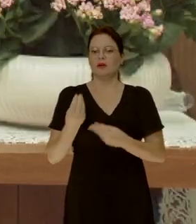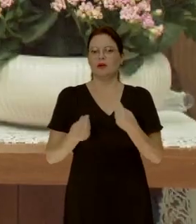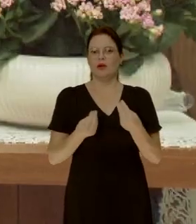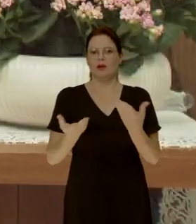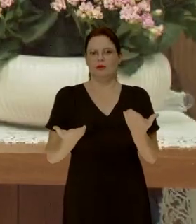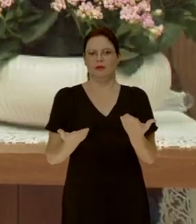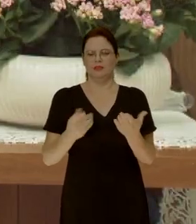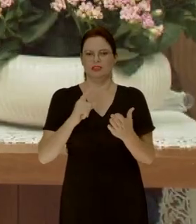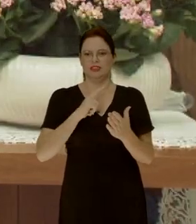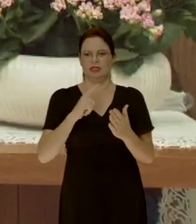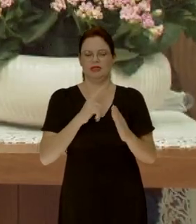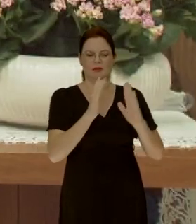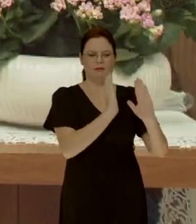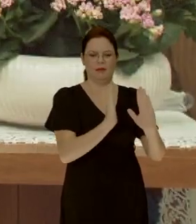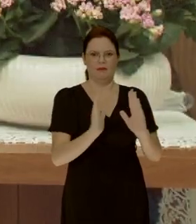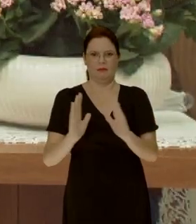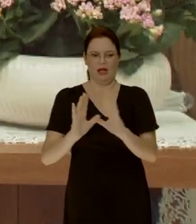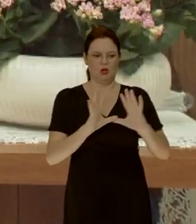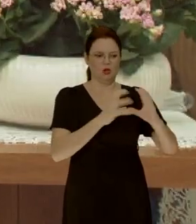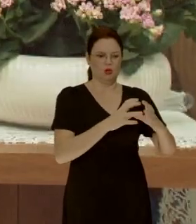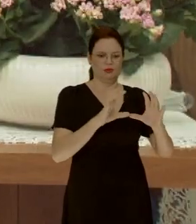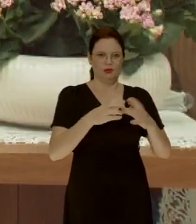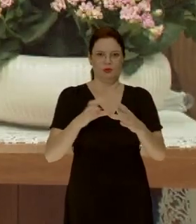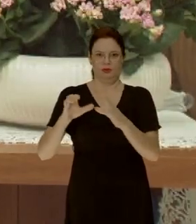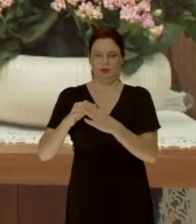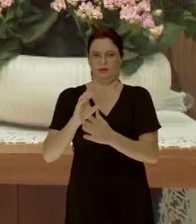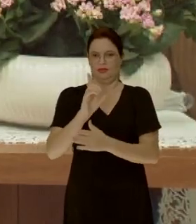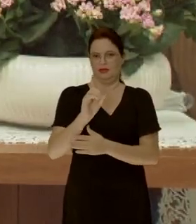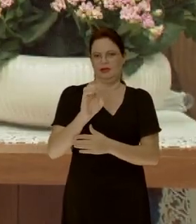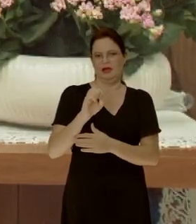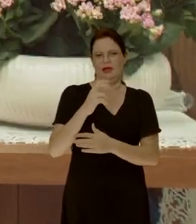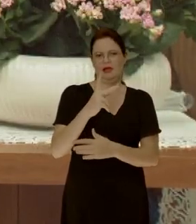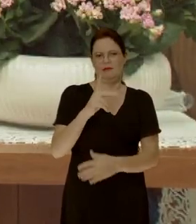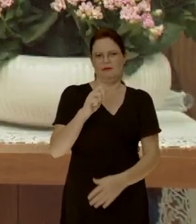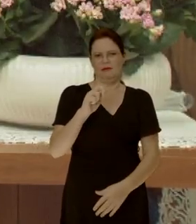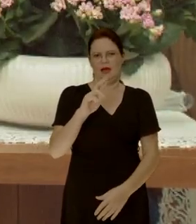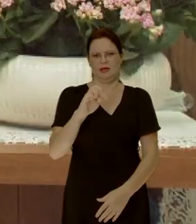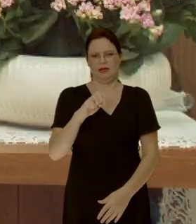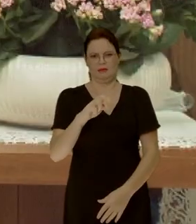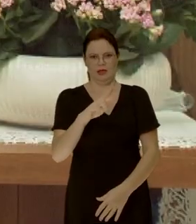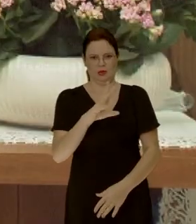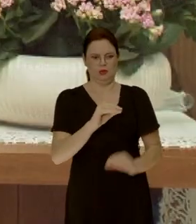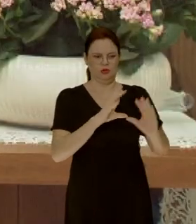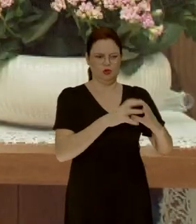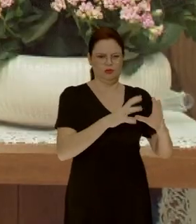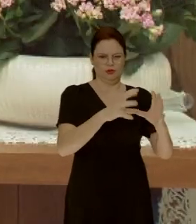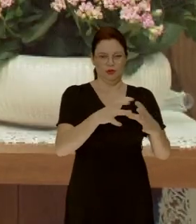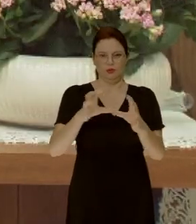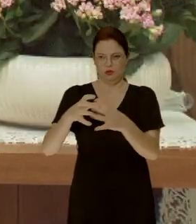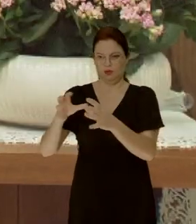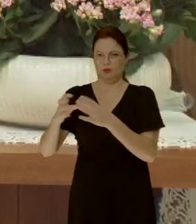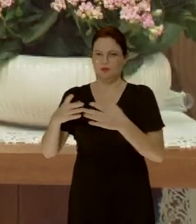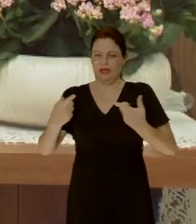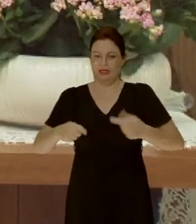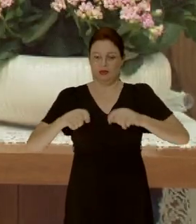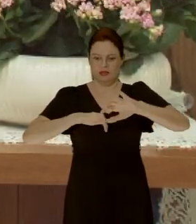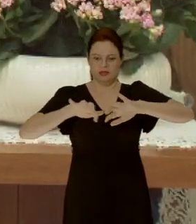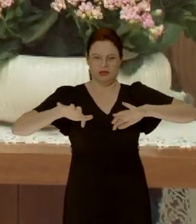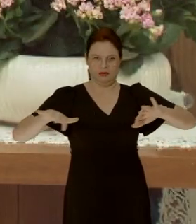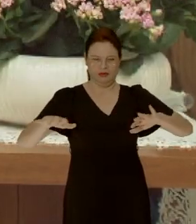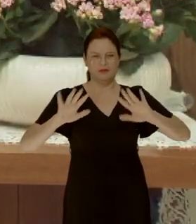por departamento, através de departamento. A maior dificuldade que se teve